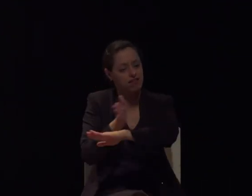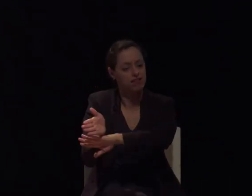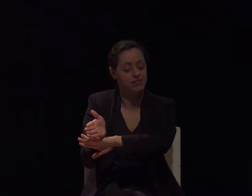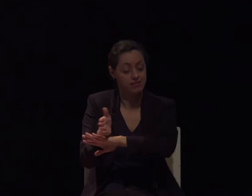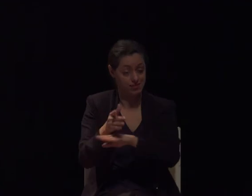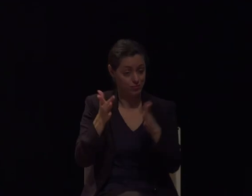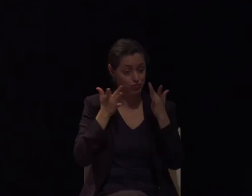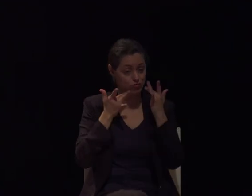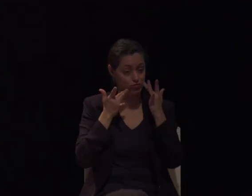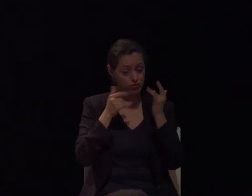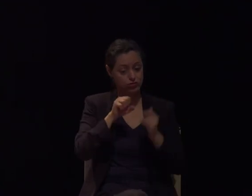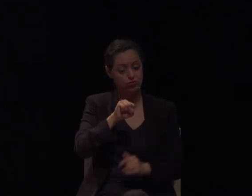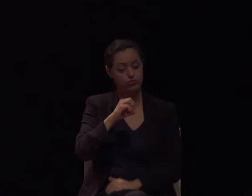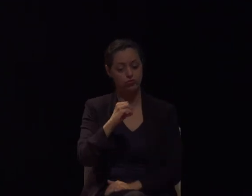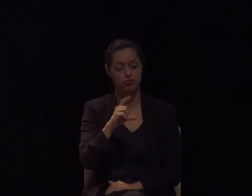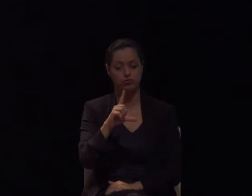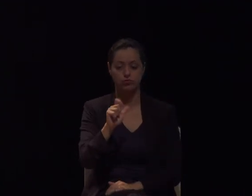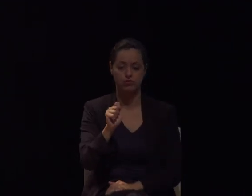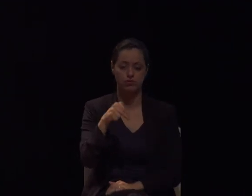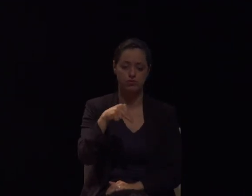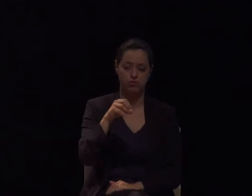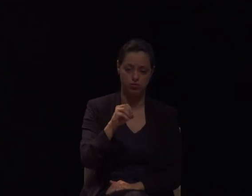bom é